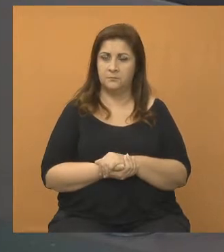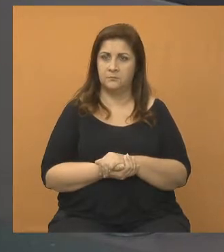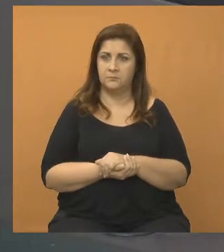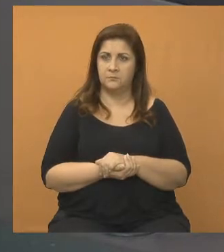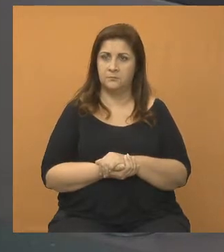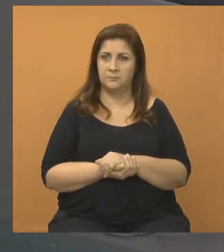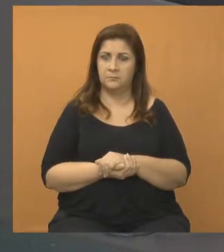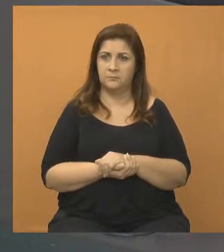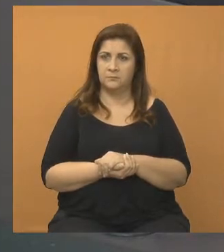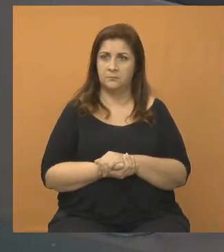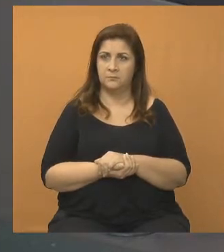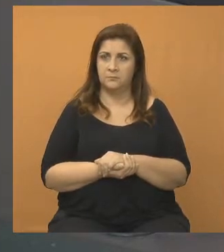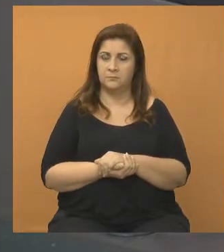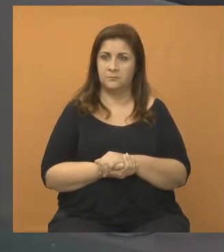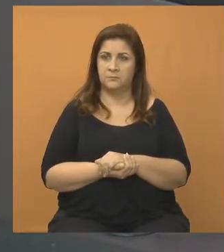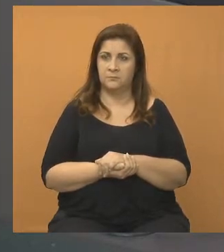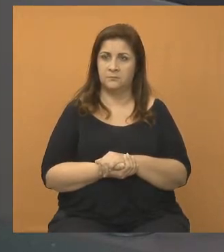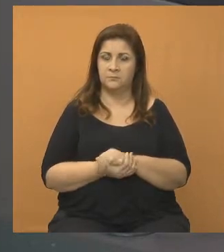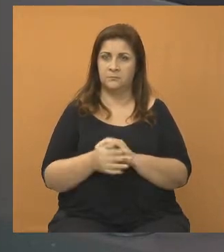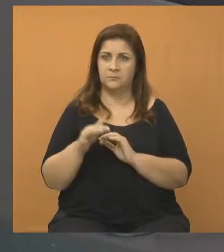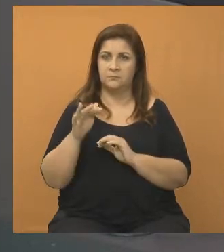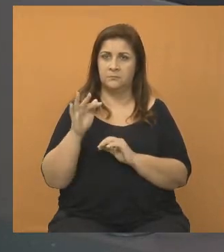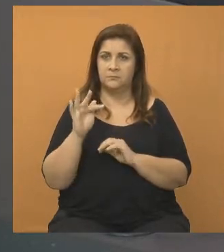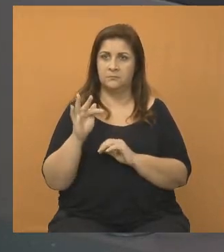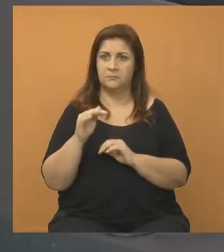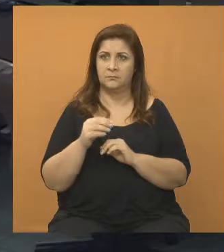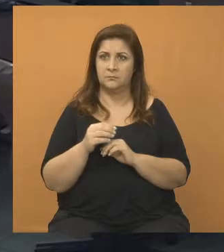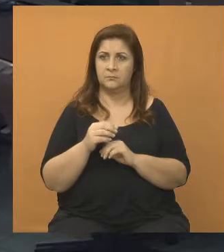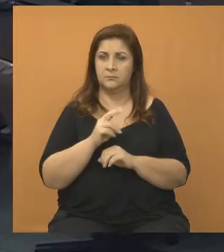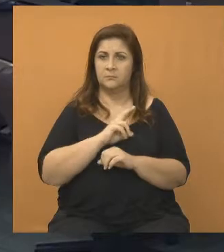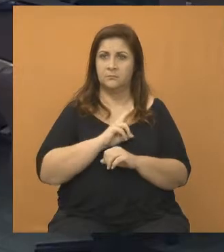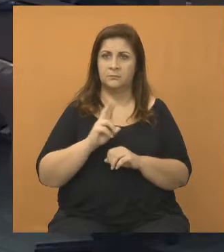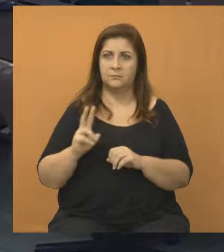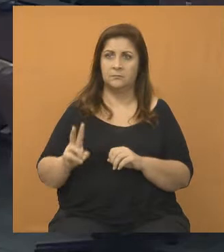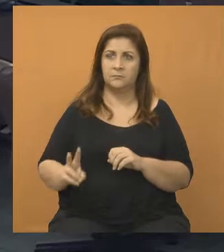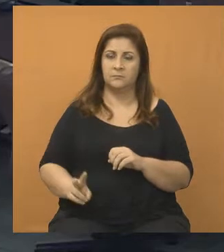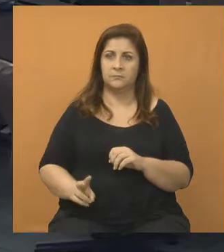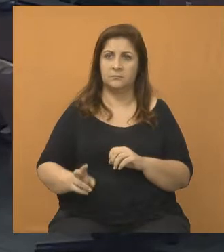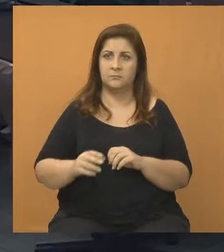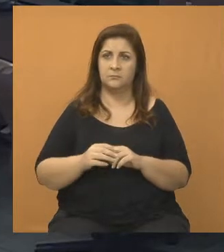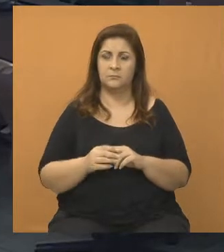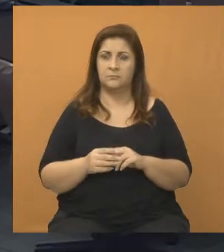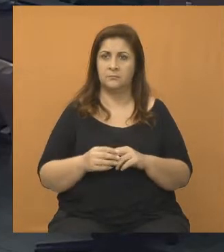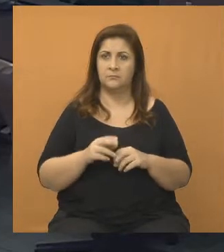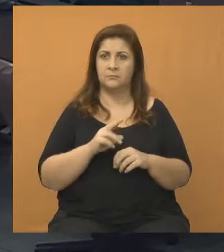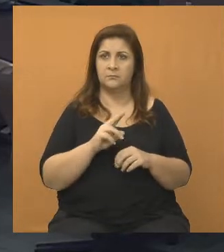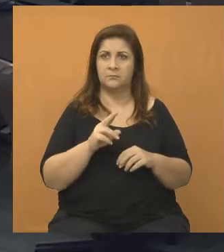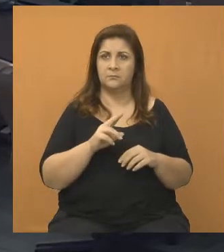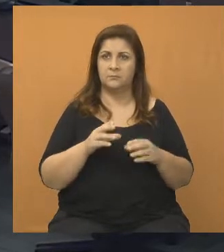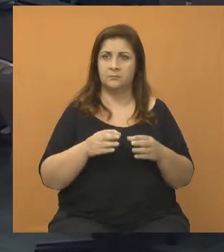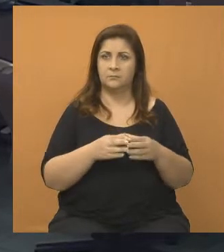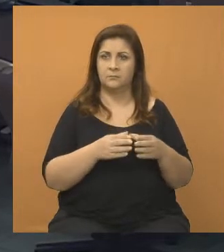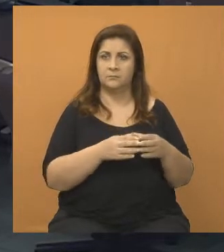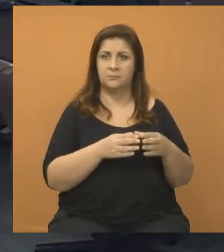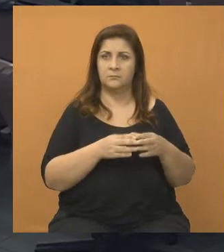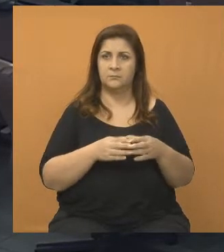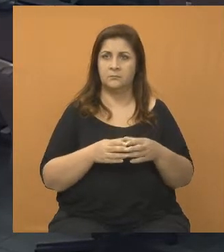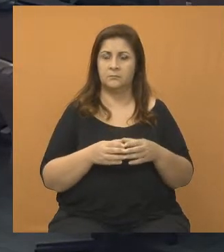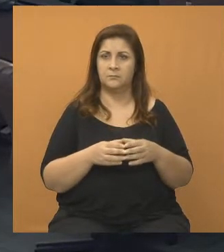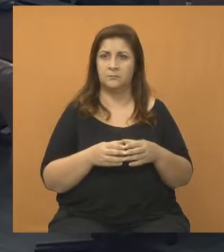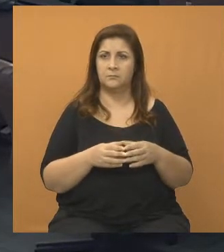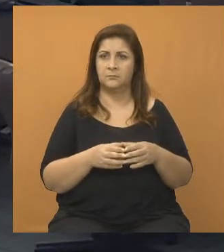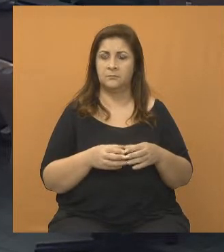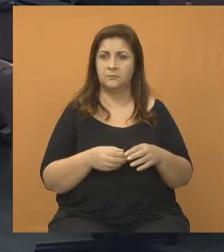fonte aqui, área da fonte. Vereador, eu entendo... Bairrinho, Cepinho, Jardim Pedra